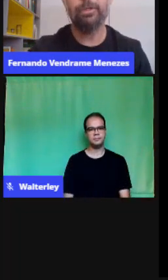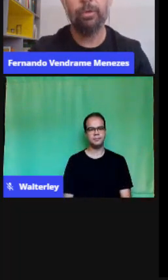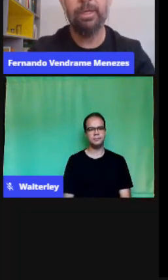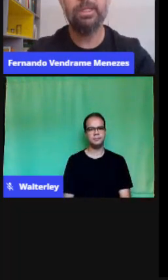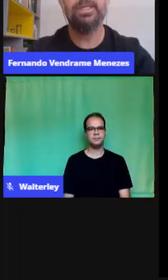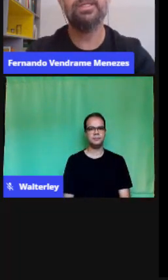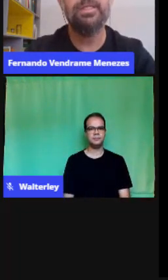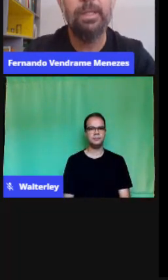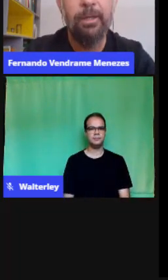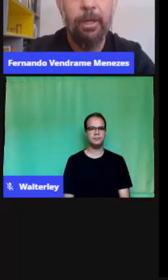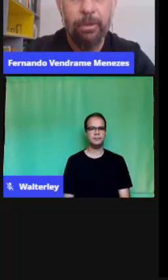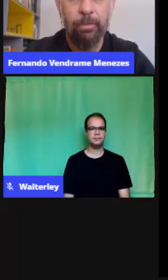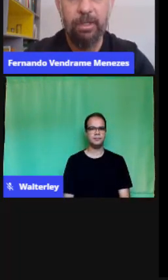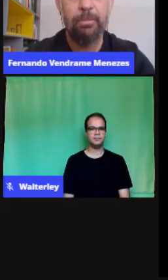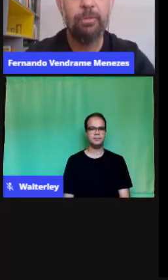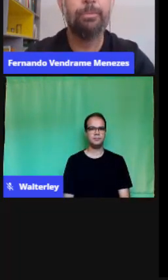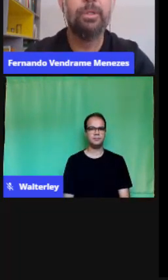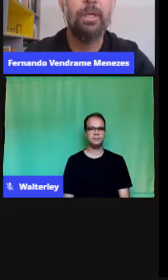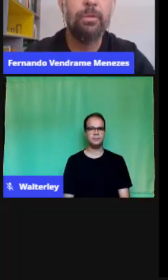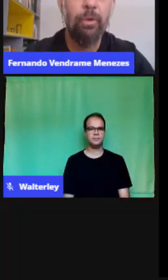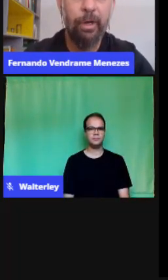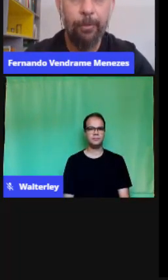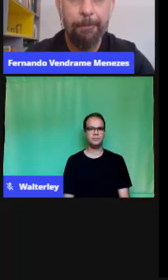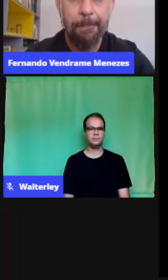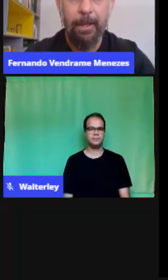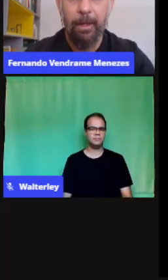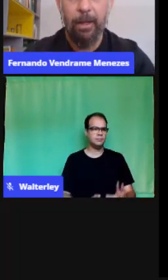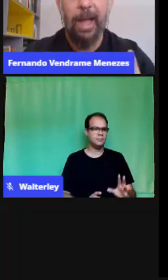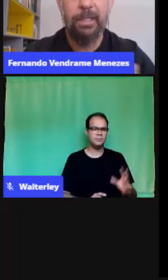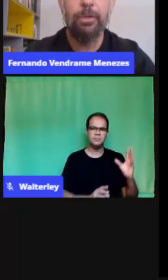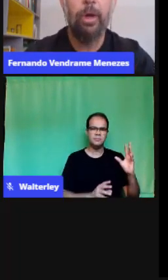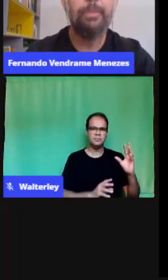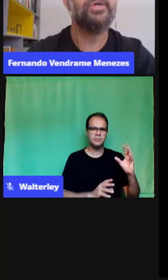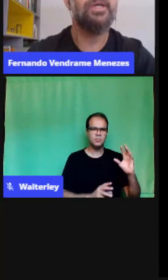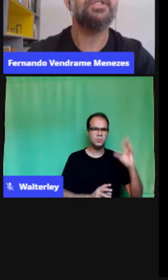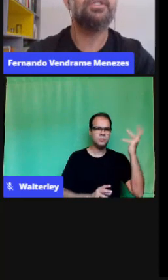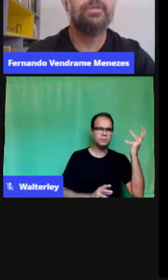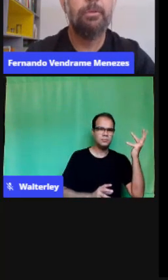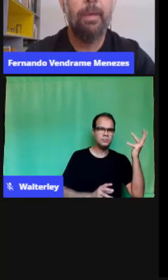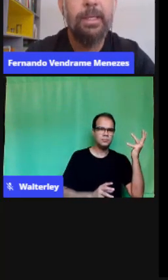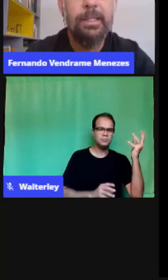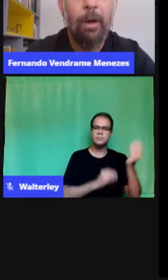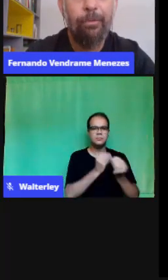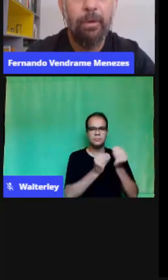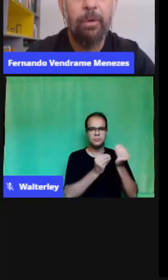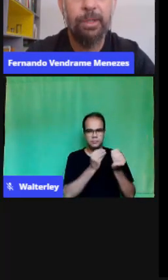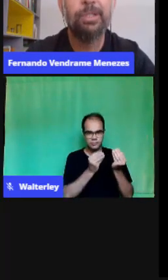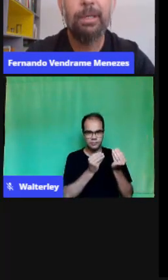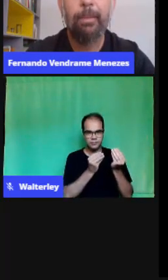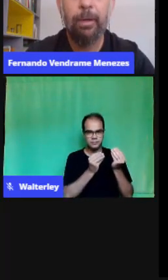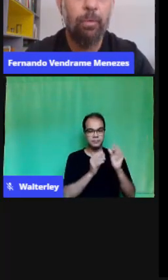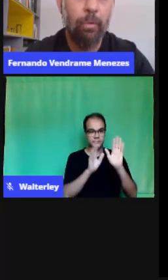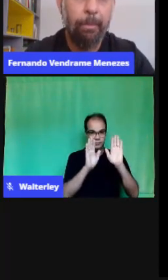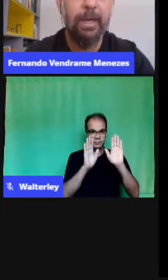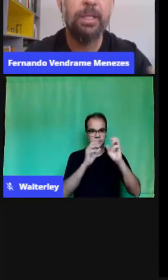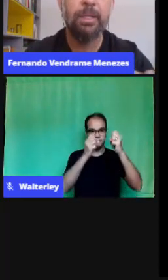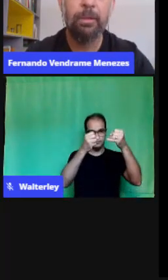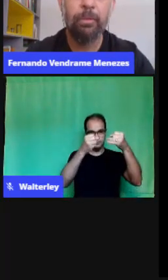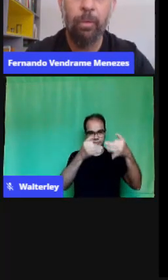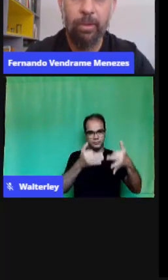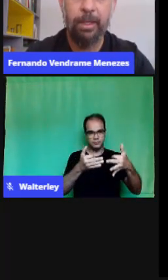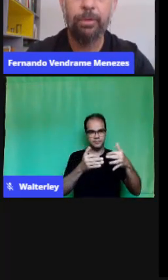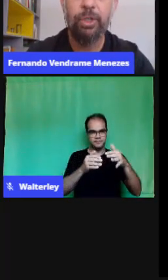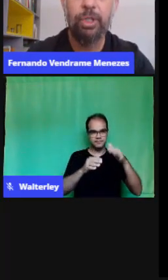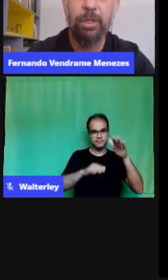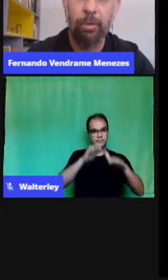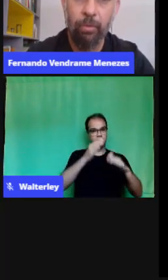essas versões que existem sobre esse mesmo processo histórico. Aqui só é importante a gente fazer uma ressalva quando a gente trabalha com comparação,